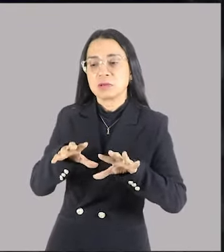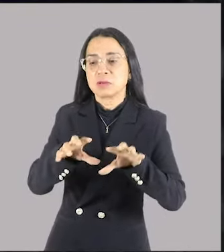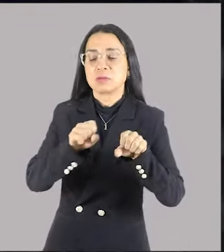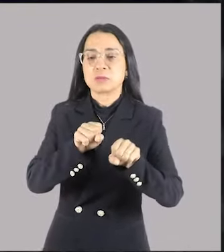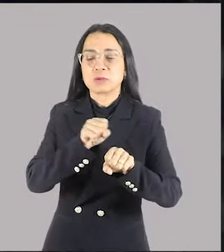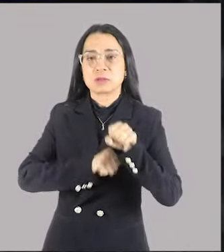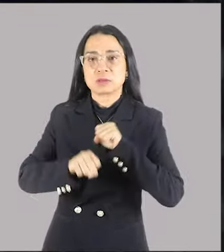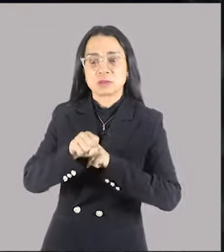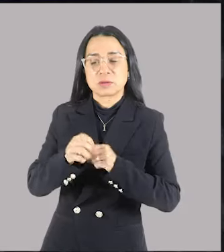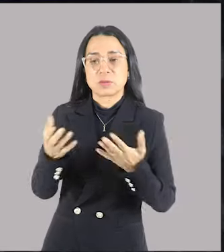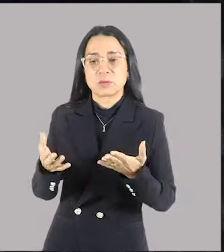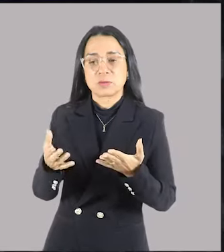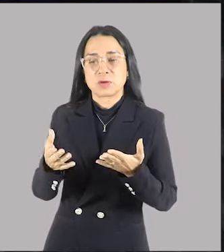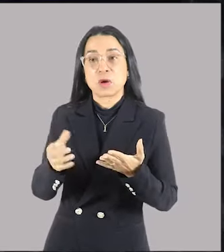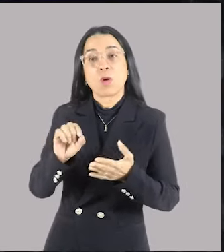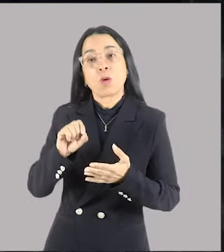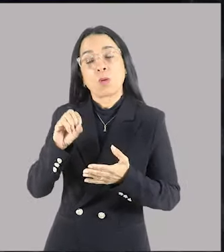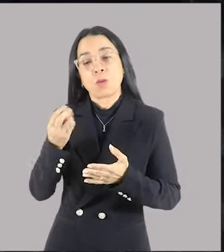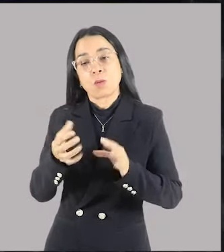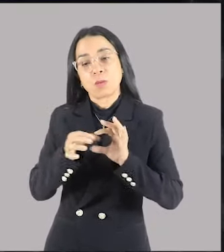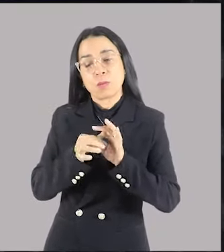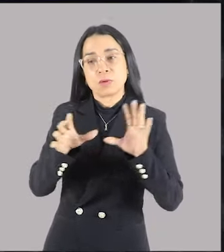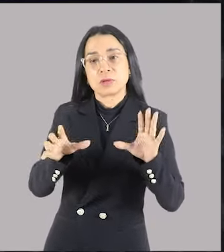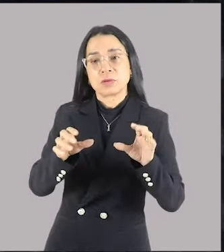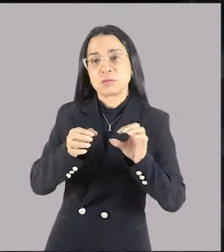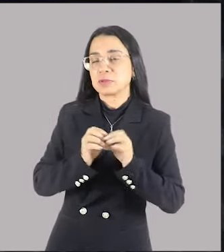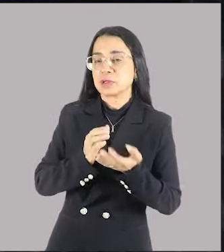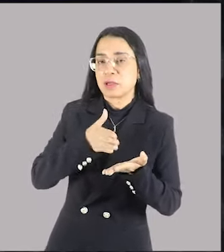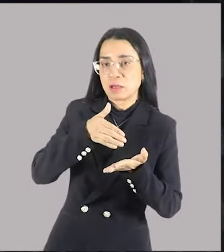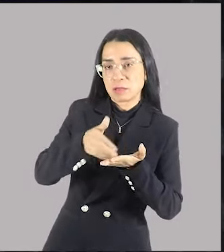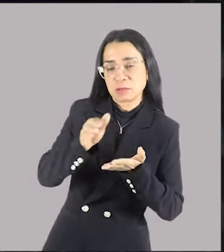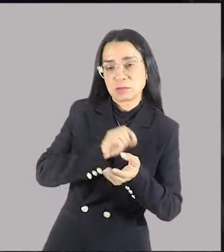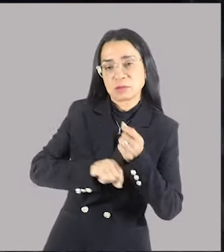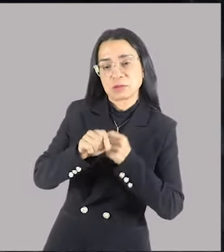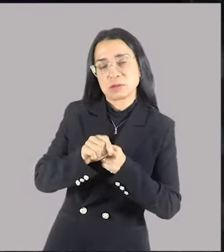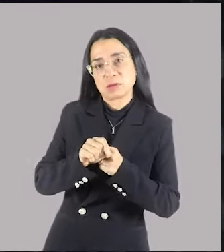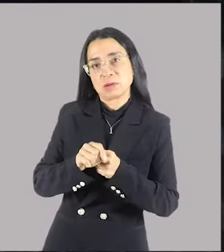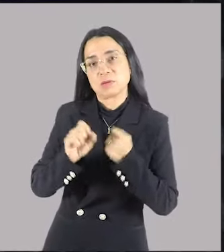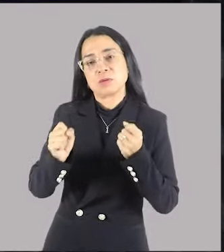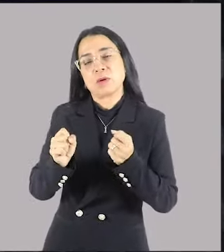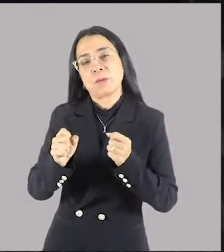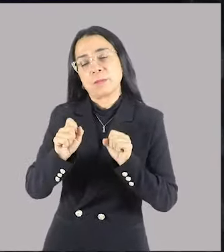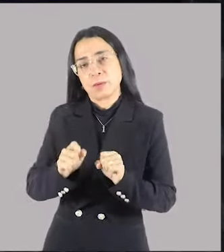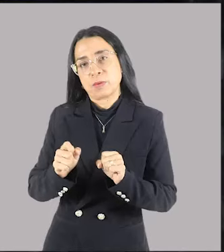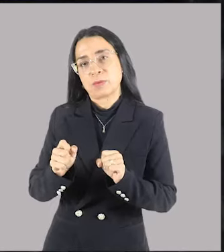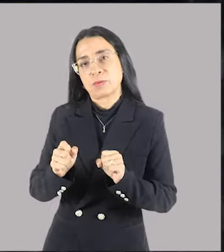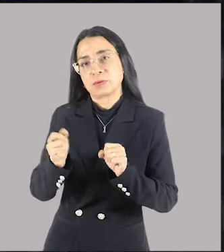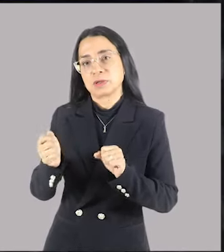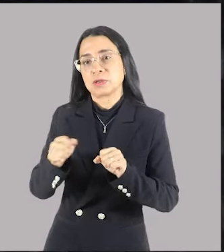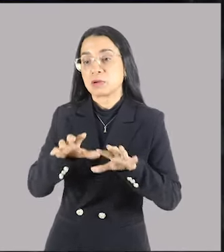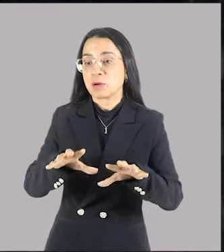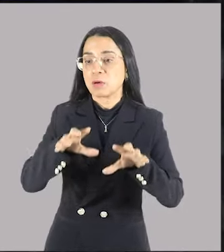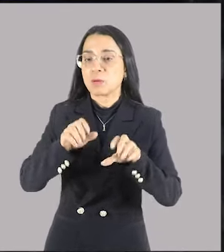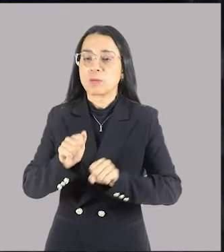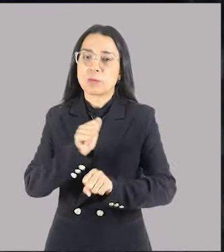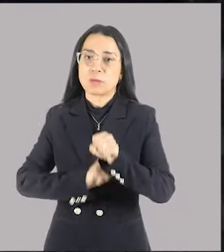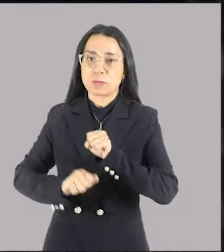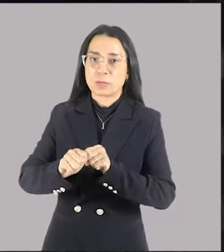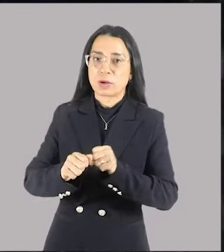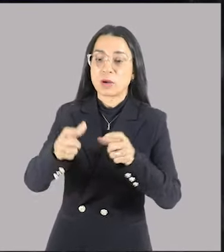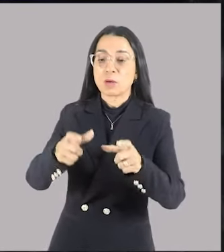os cargos em comissão eles são destinados a ocupar as funções de chefia direção e assessoramento